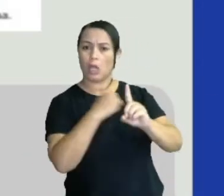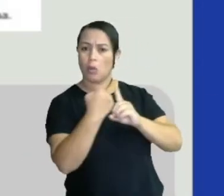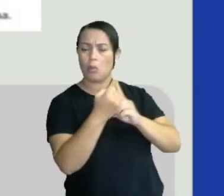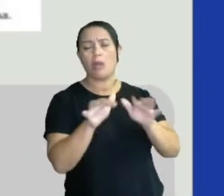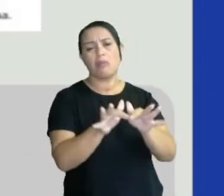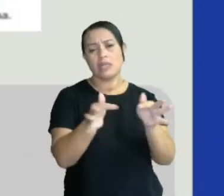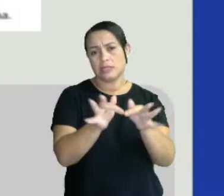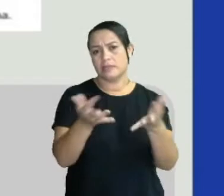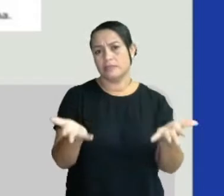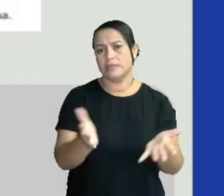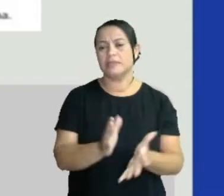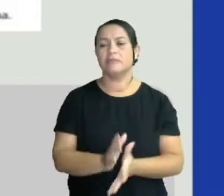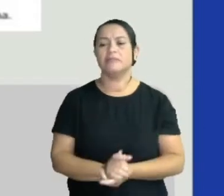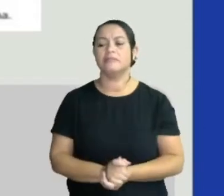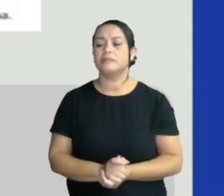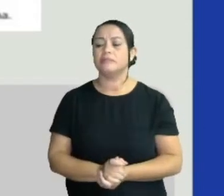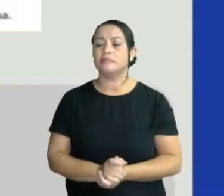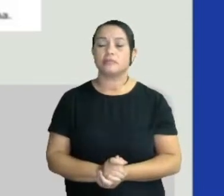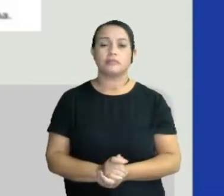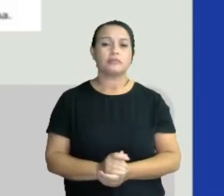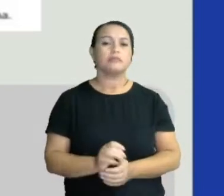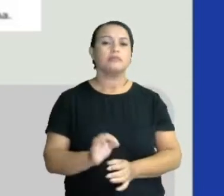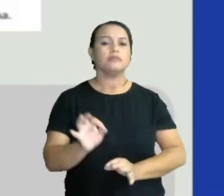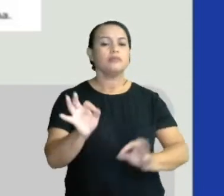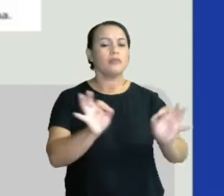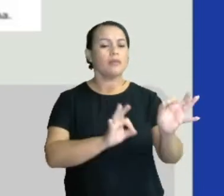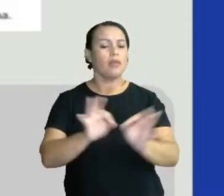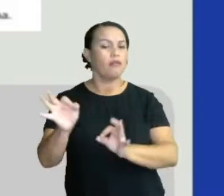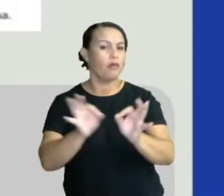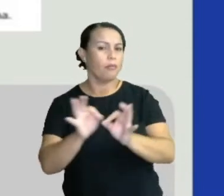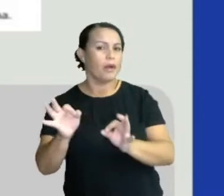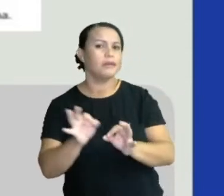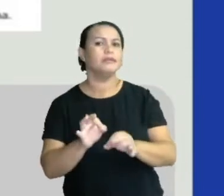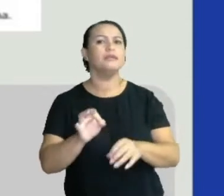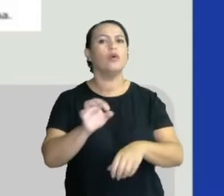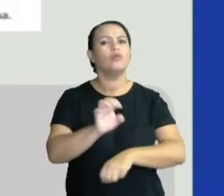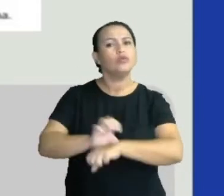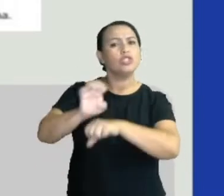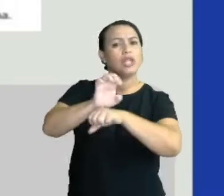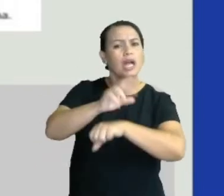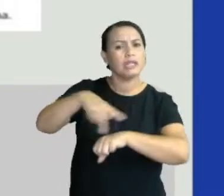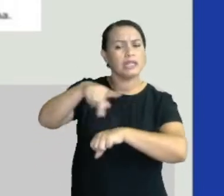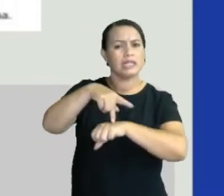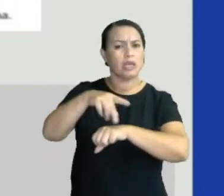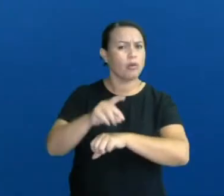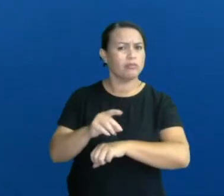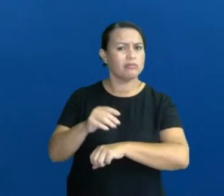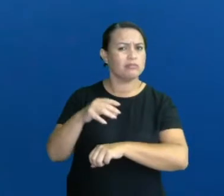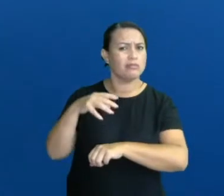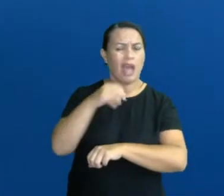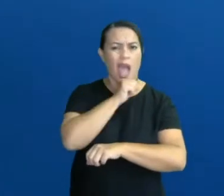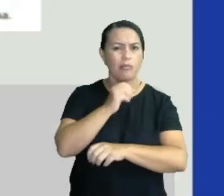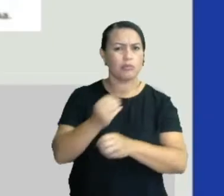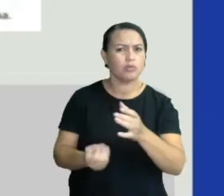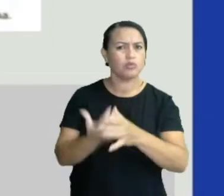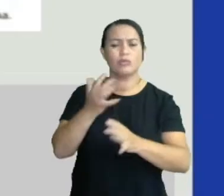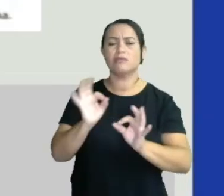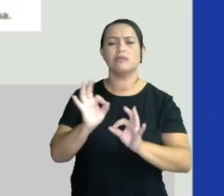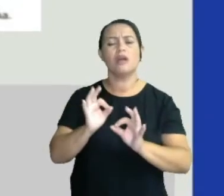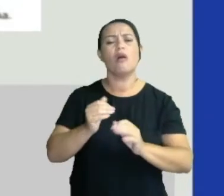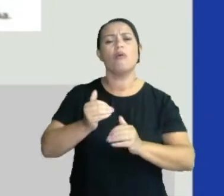bem simples isso. A formação do Estado-nação não se dá assim, ó. Se dá com